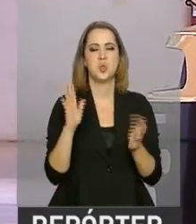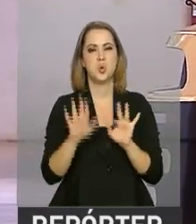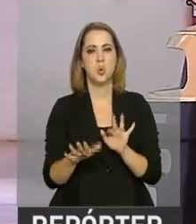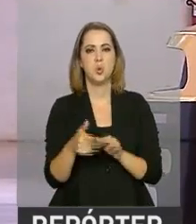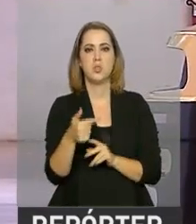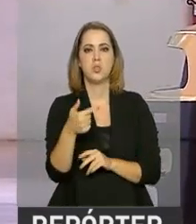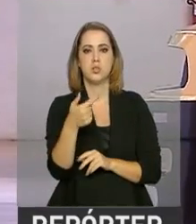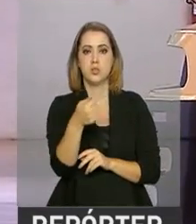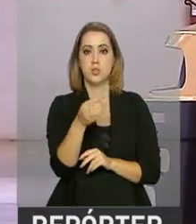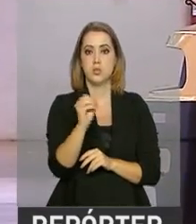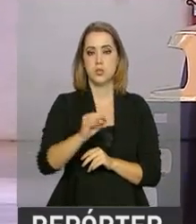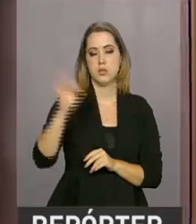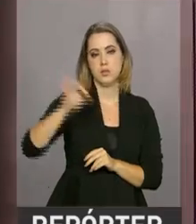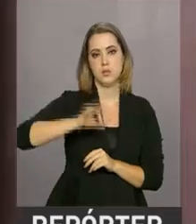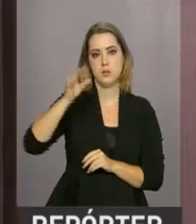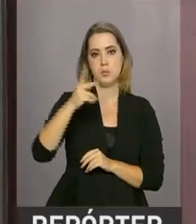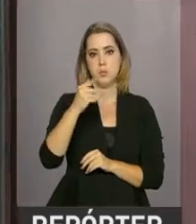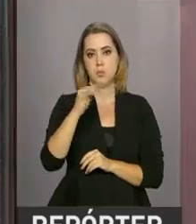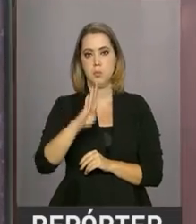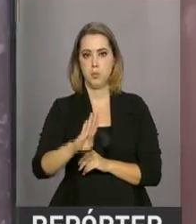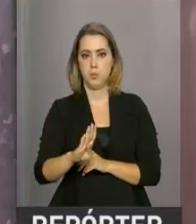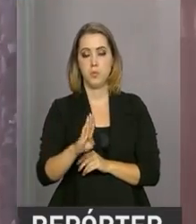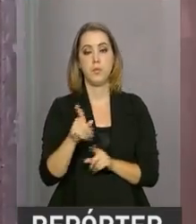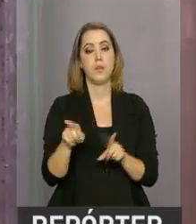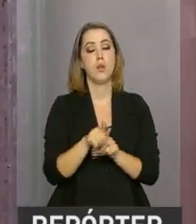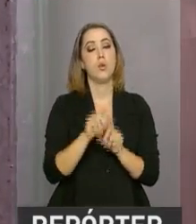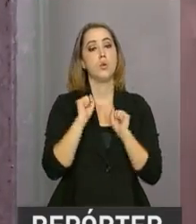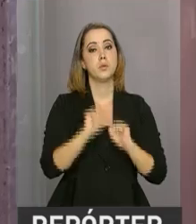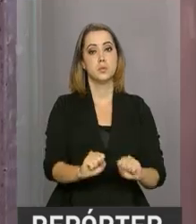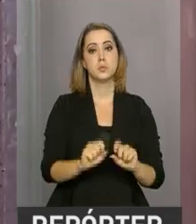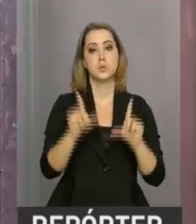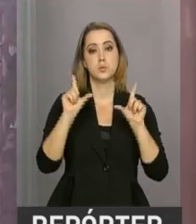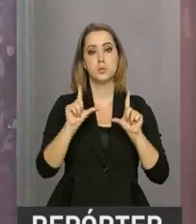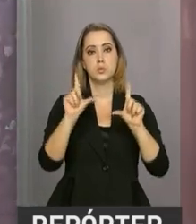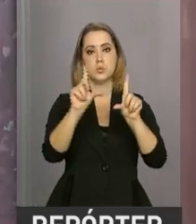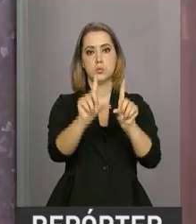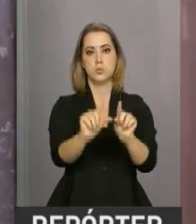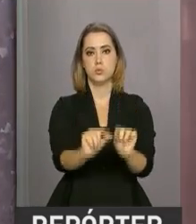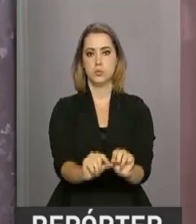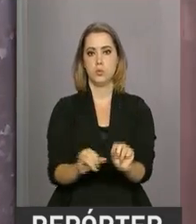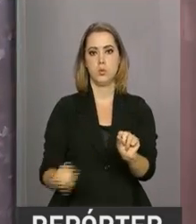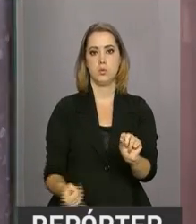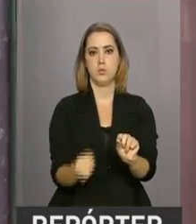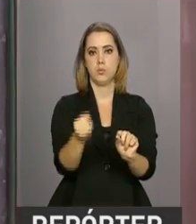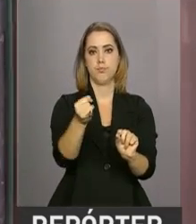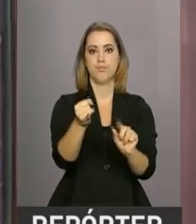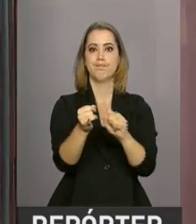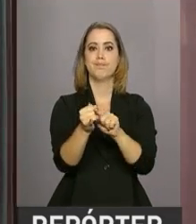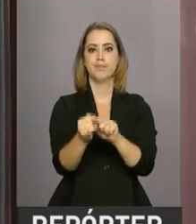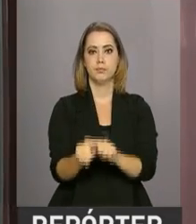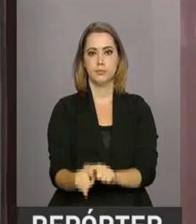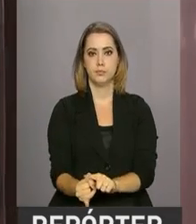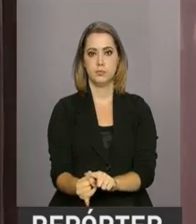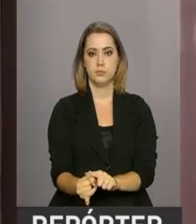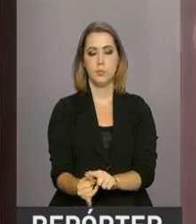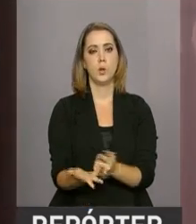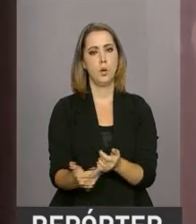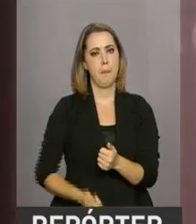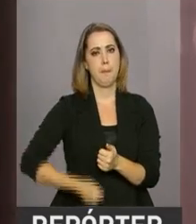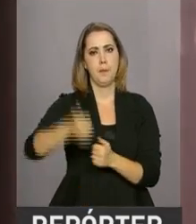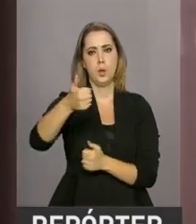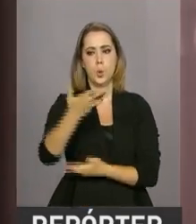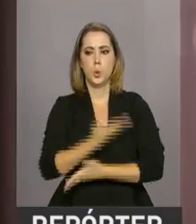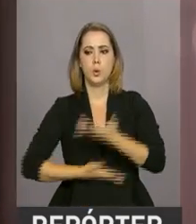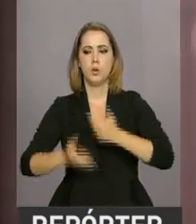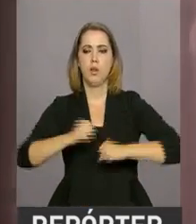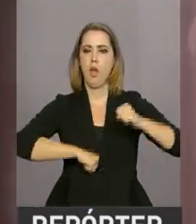de 70% do PIB isso vai permitir a diminuição da taxa de juros aumentar a competitividade da